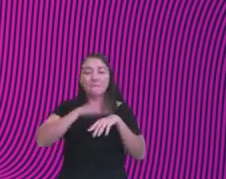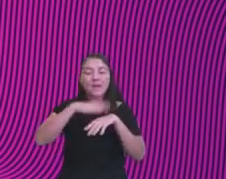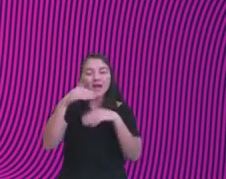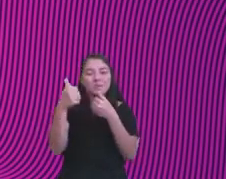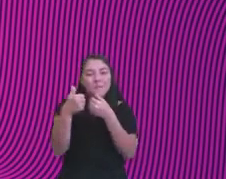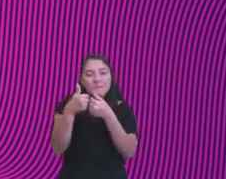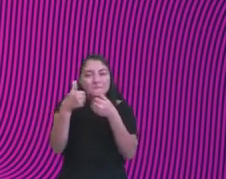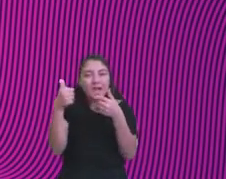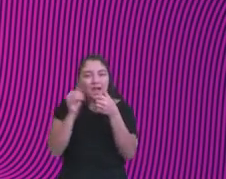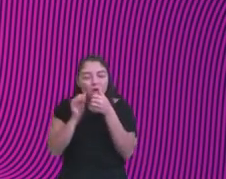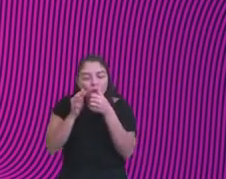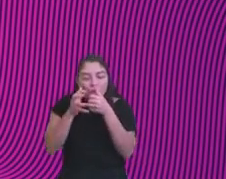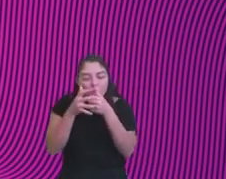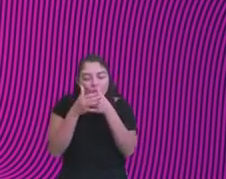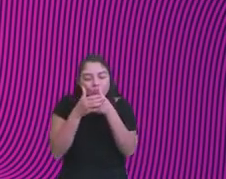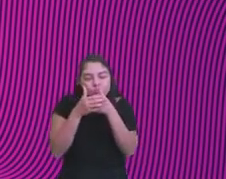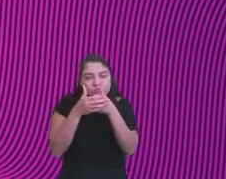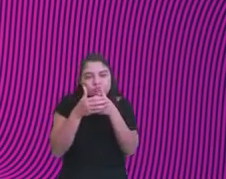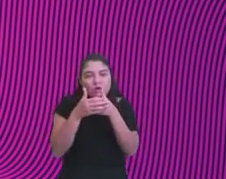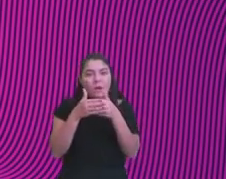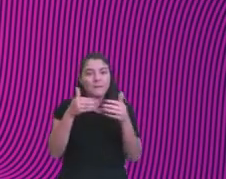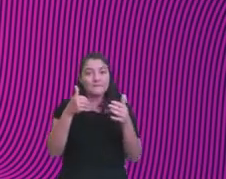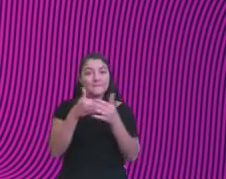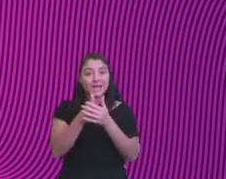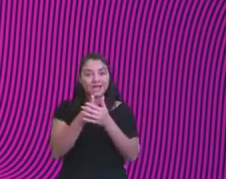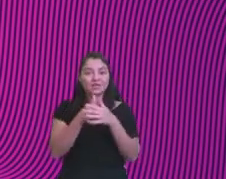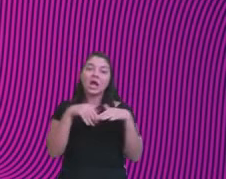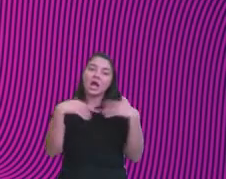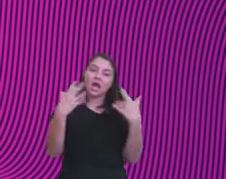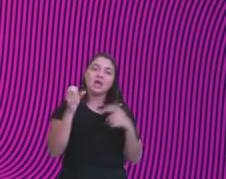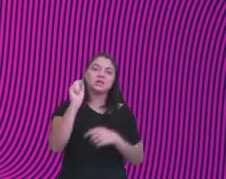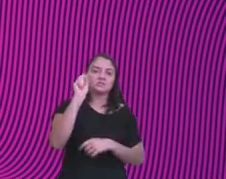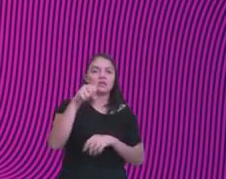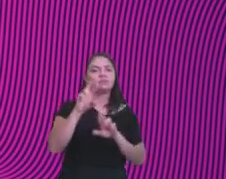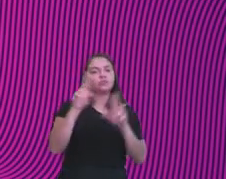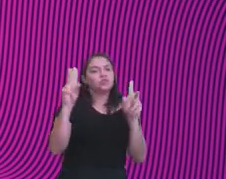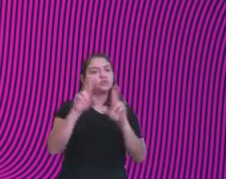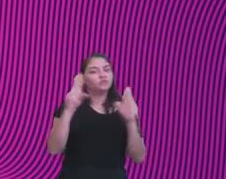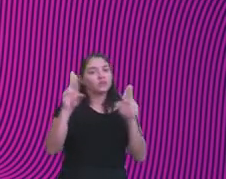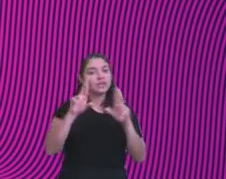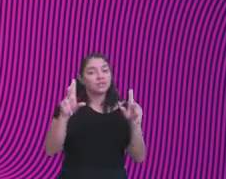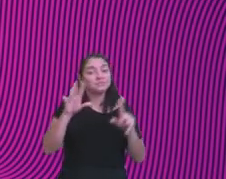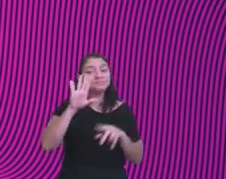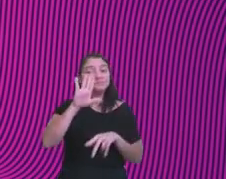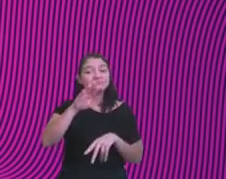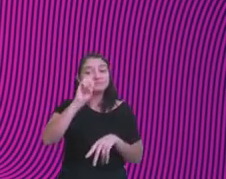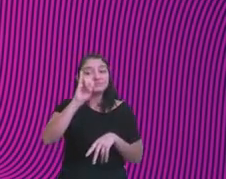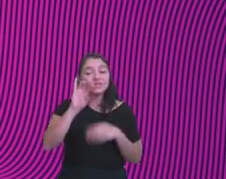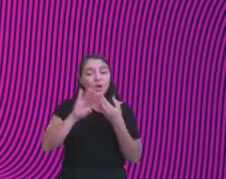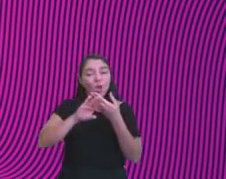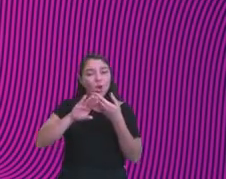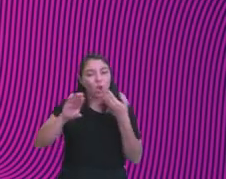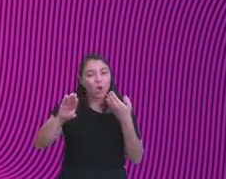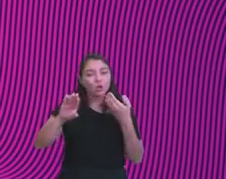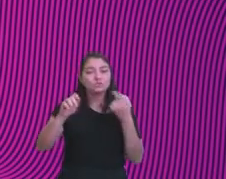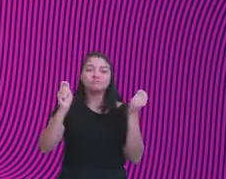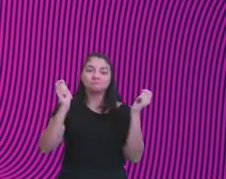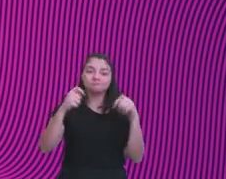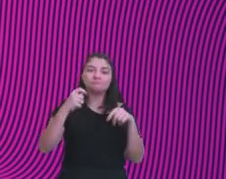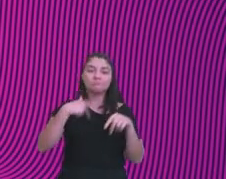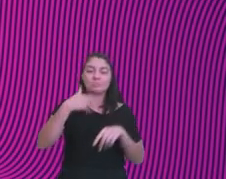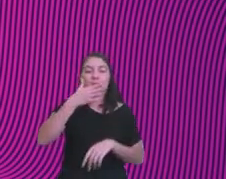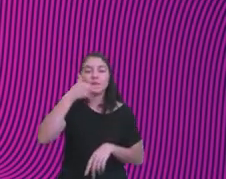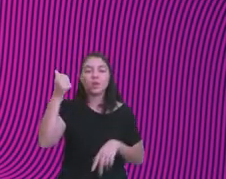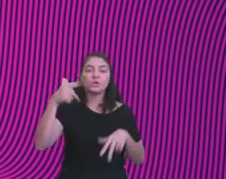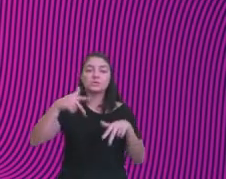implicasse talvez aí uma amputação abdominoperineal do reto, a situação talvez fosse um pouquinho diferente, ou eventualmente nós pudéssemos propor